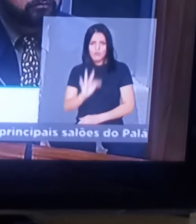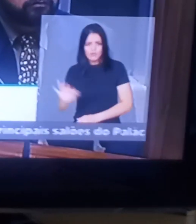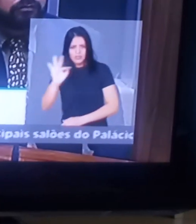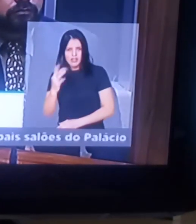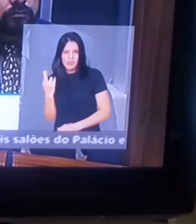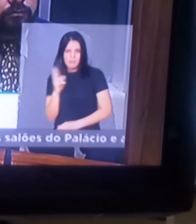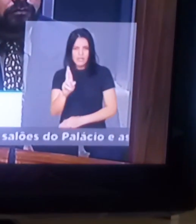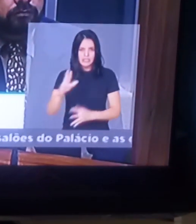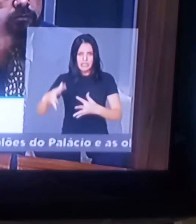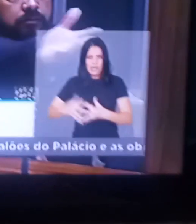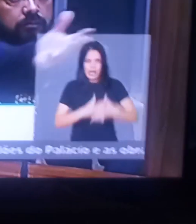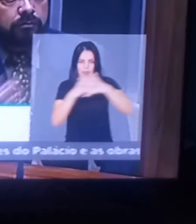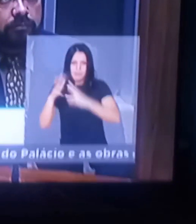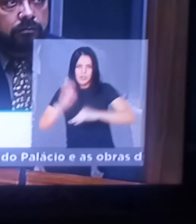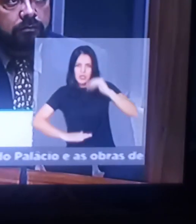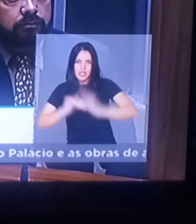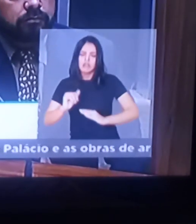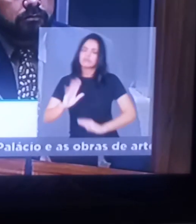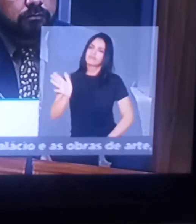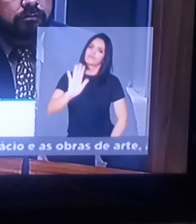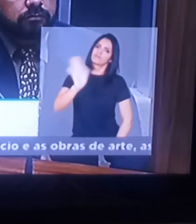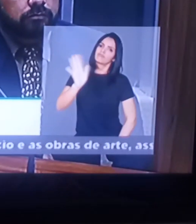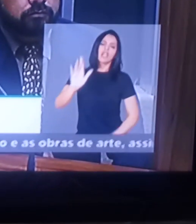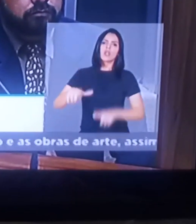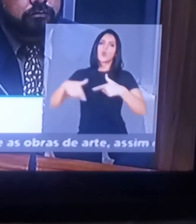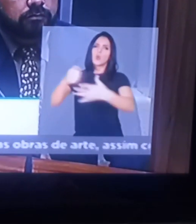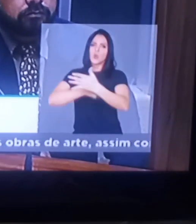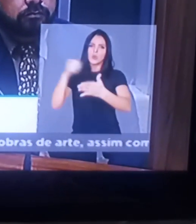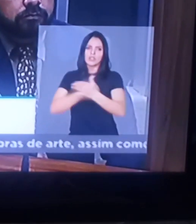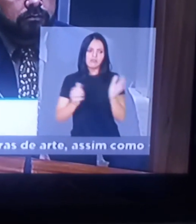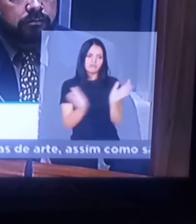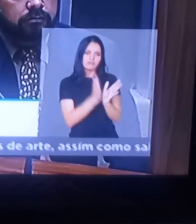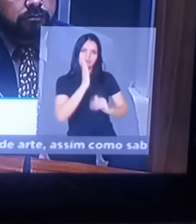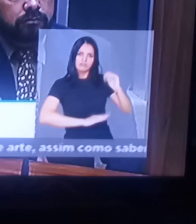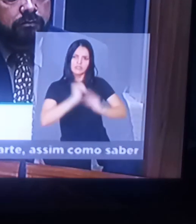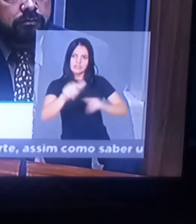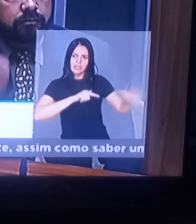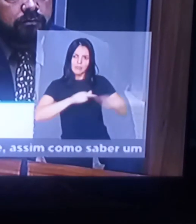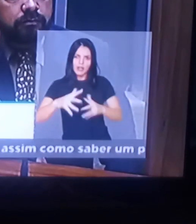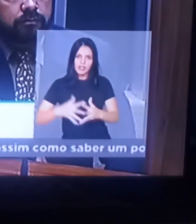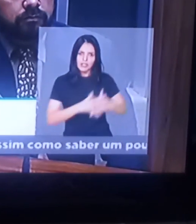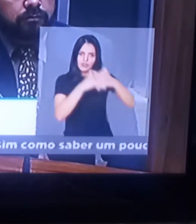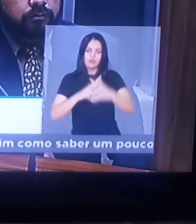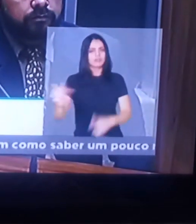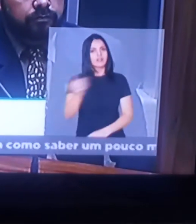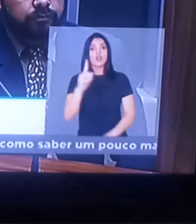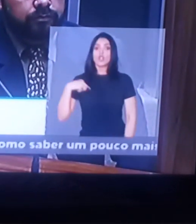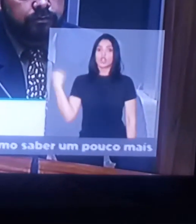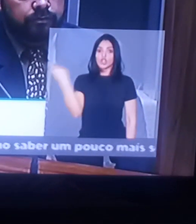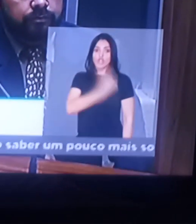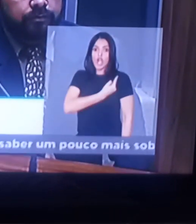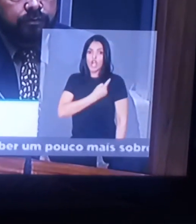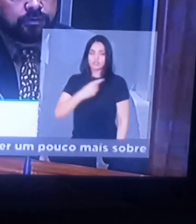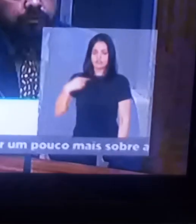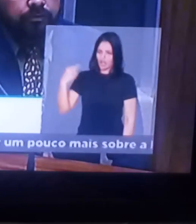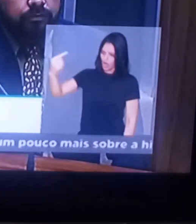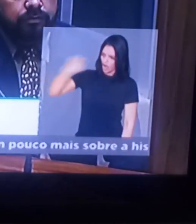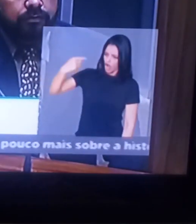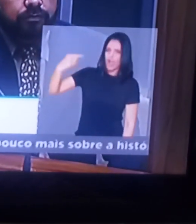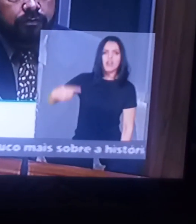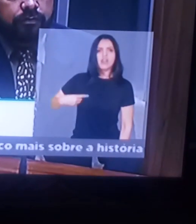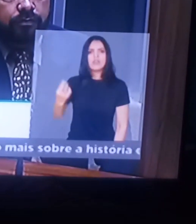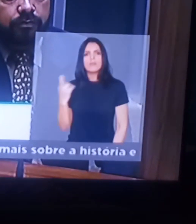confederação, que está lutando pela classe trabalhadora? Nós aqui, ó, vários representantes de